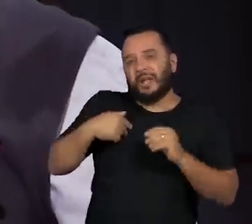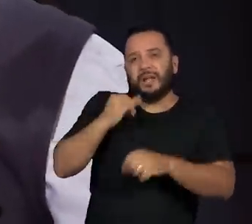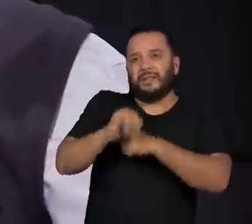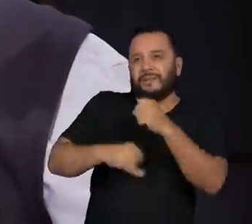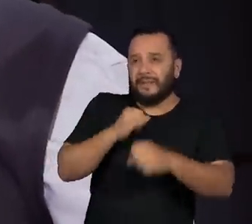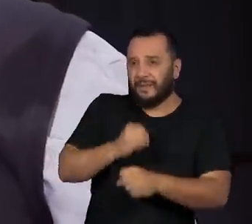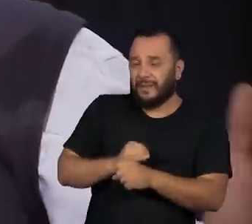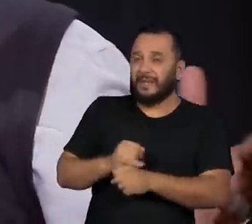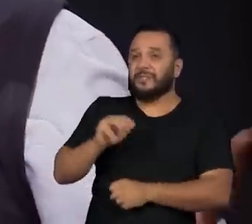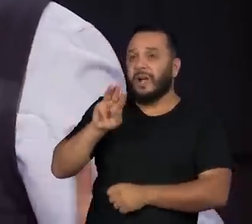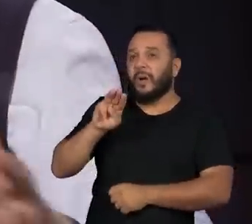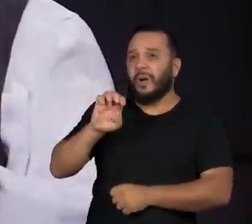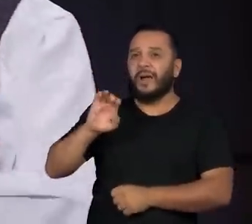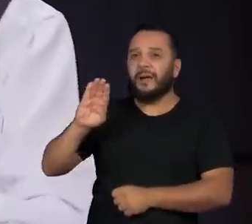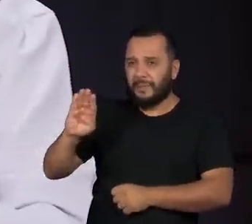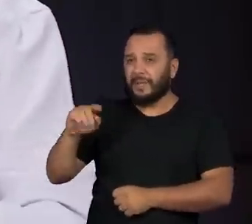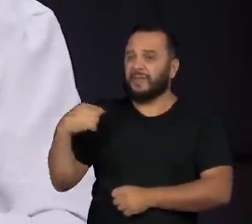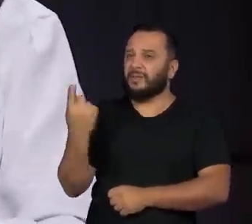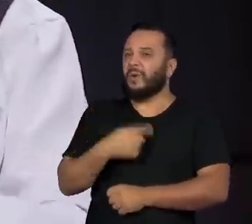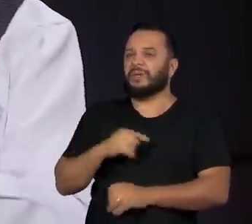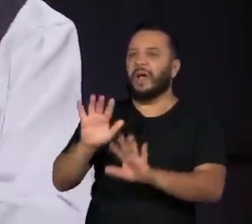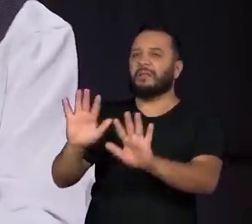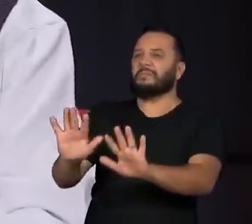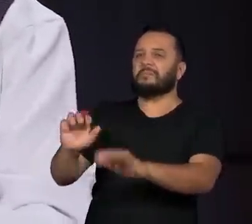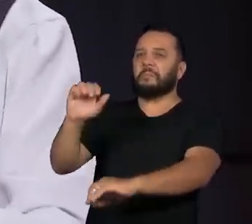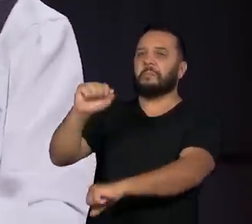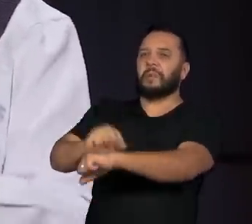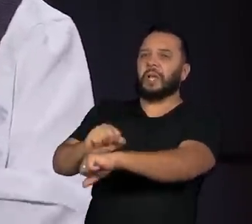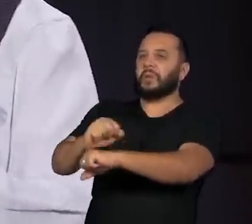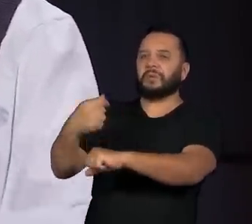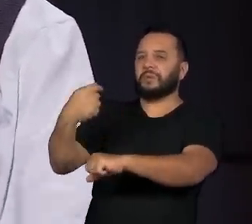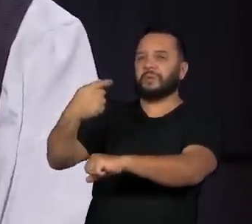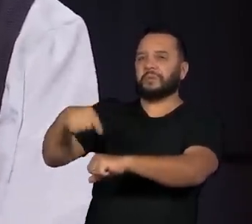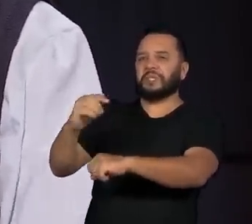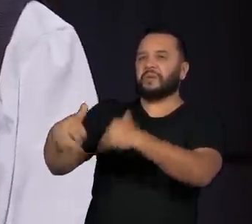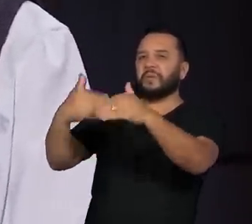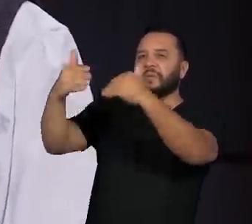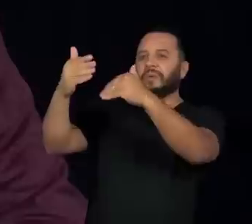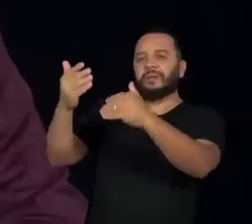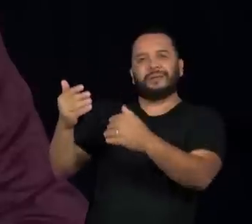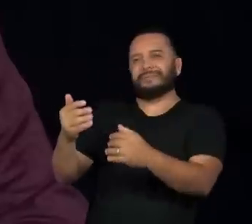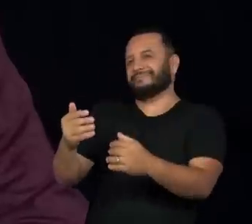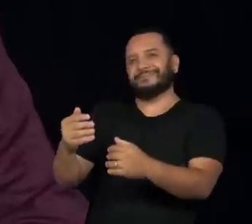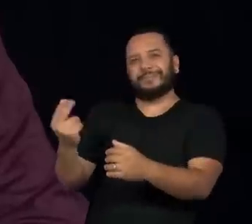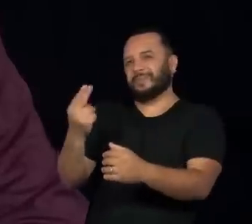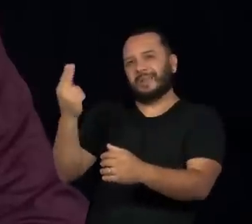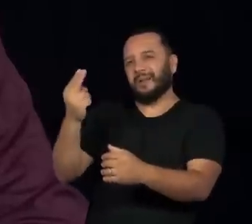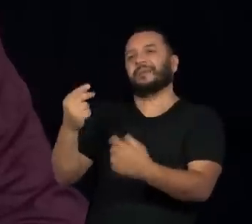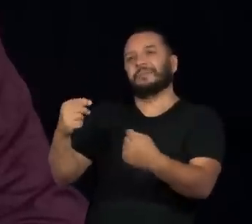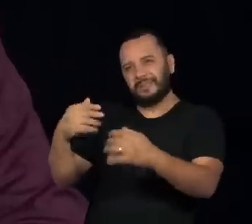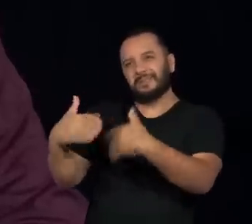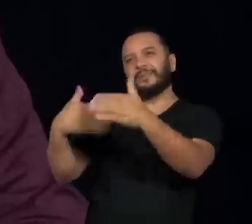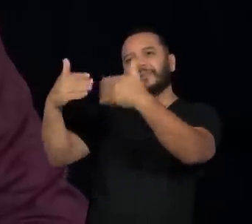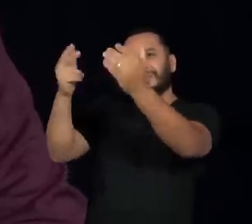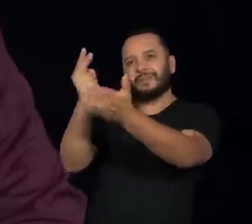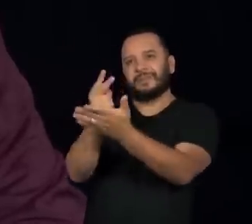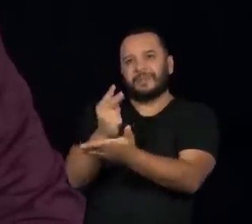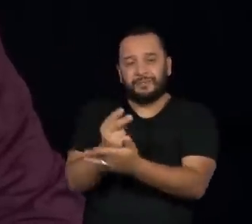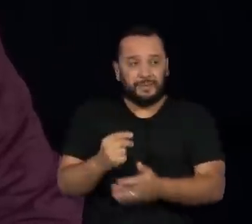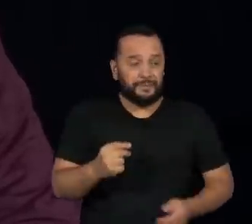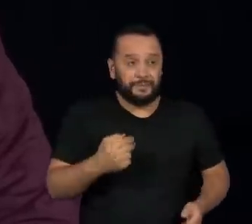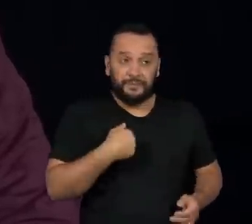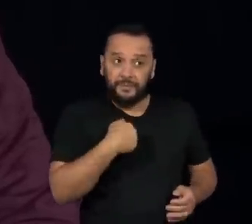se lamentando do que perdeu se a gente se acomodar aqui também nós vamos perder e aí eu não sei se tem retorno as máquinas vão ser as